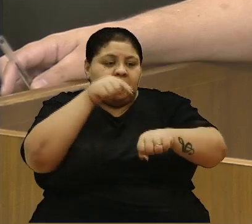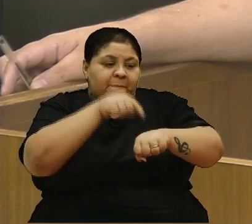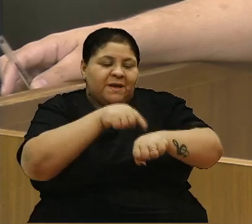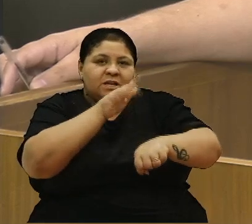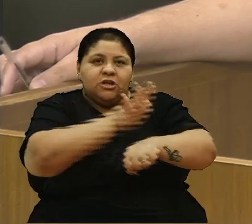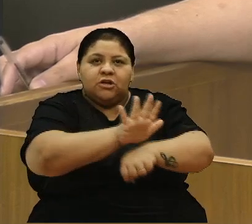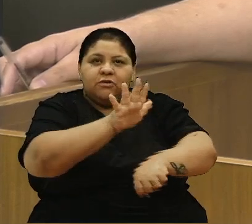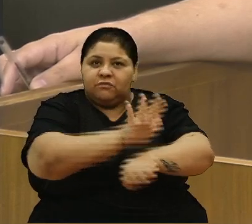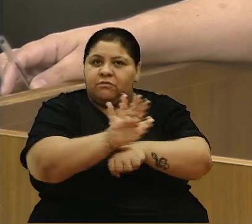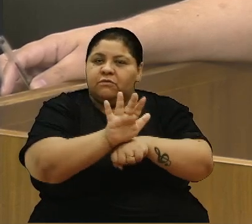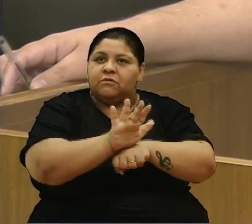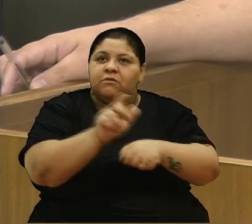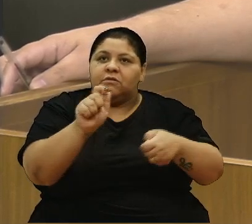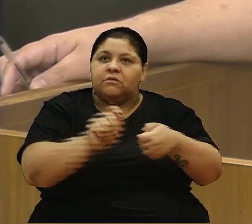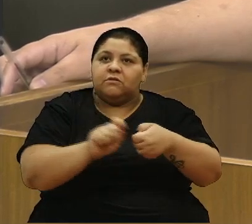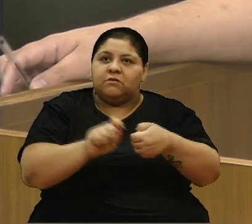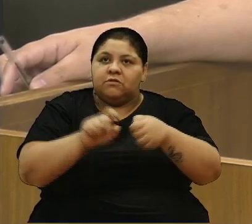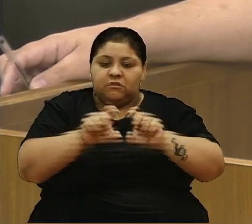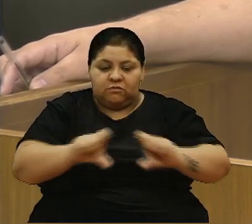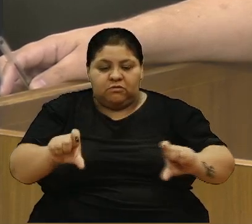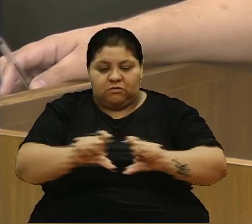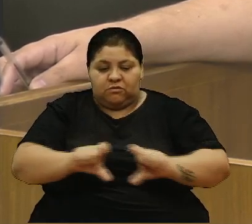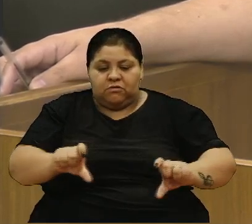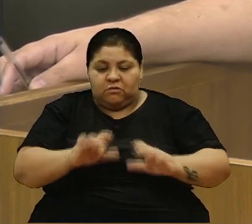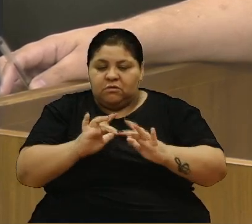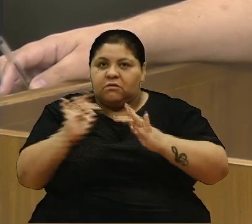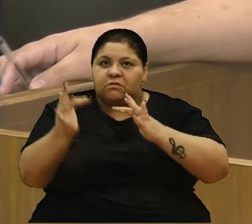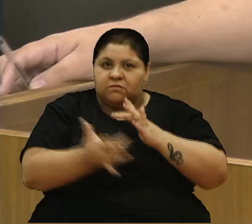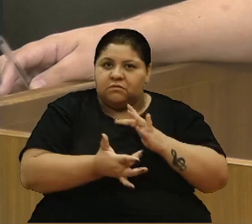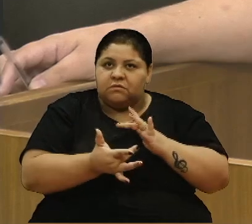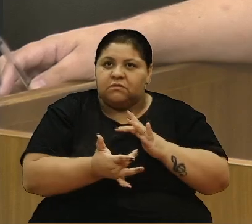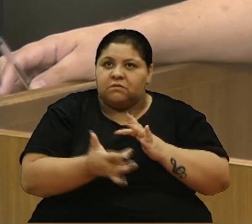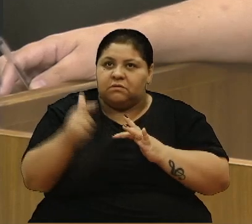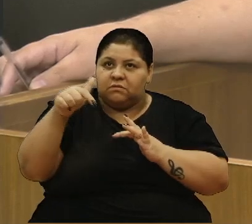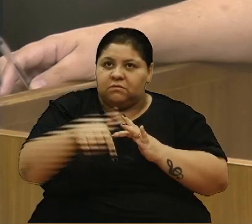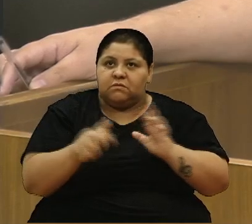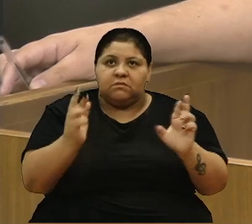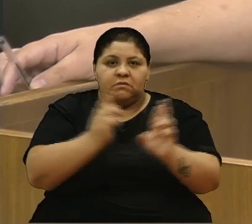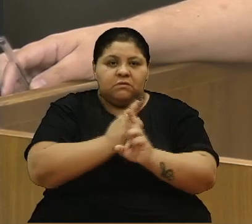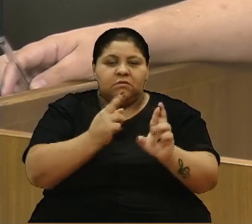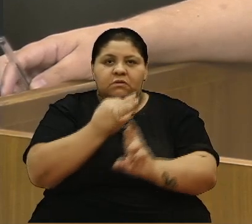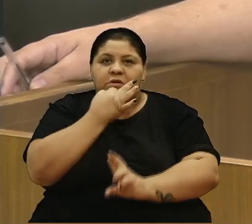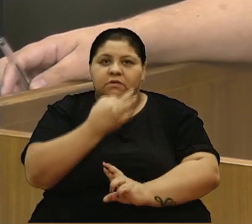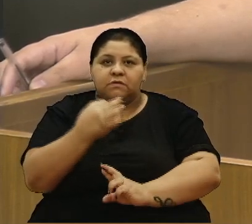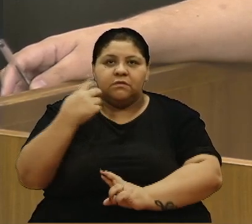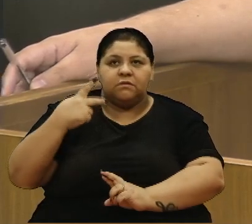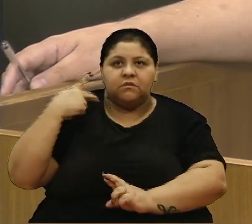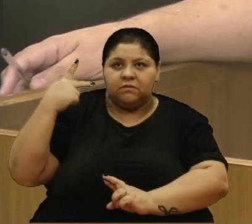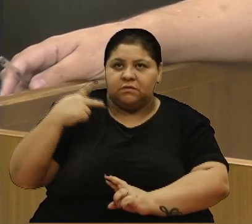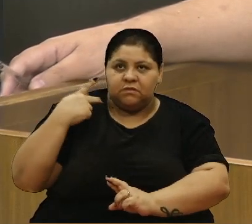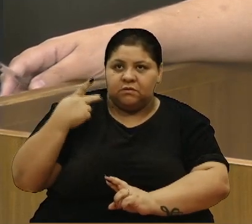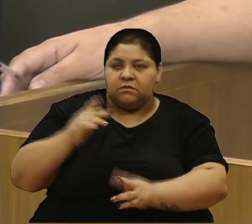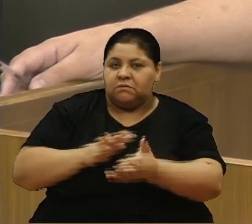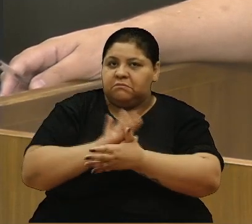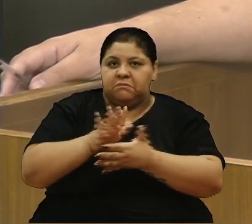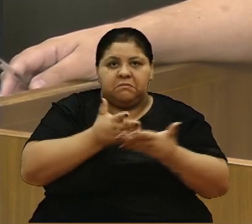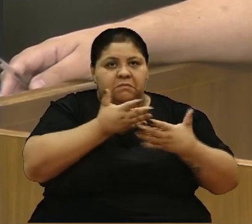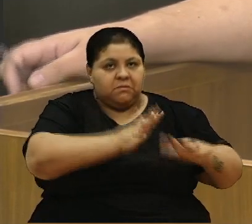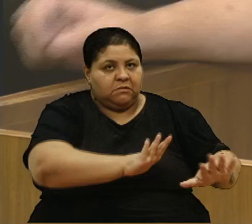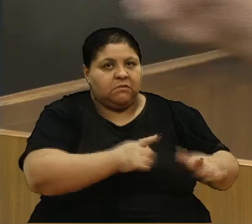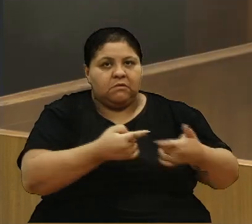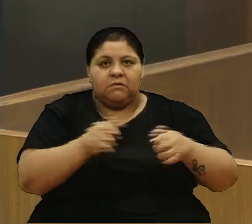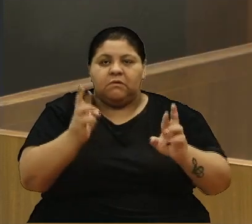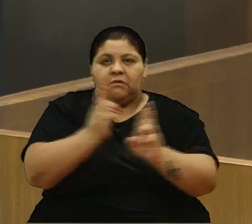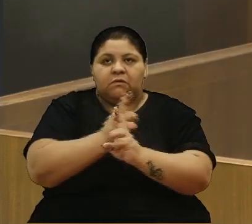ele está fazendo comentários nos canais de comunicação aqui em relação ao nosso posicionamento político. Nada contra isso, mas em relação